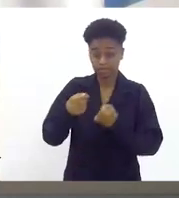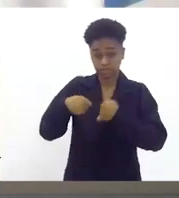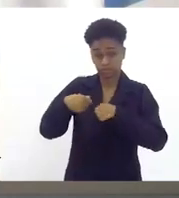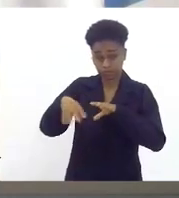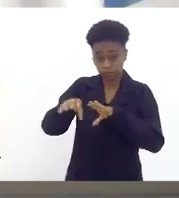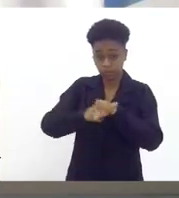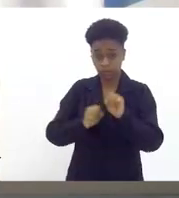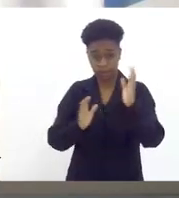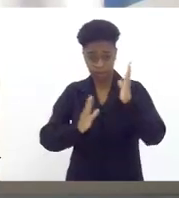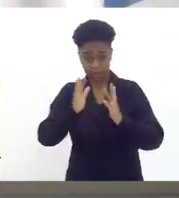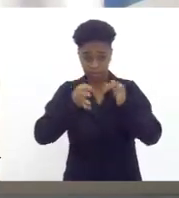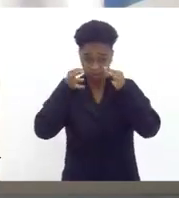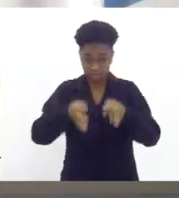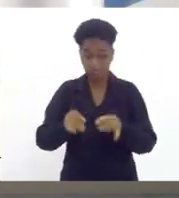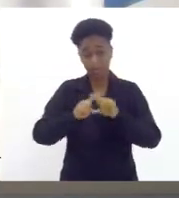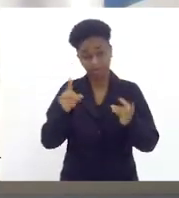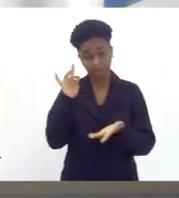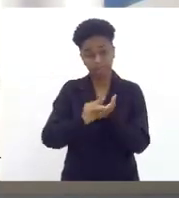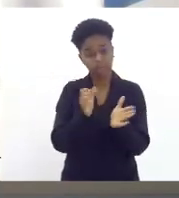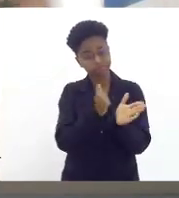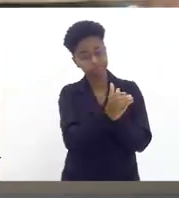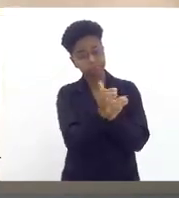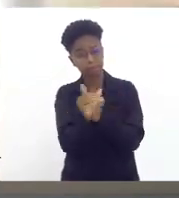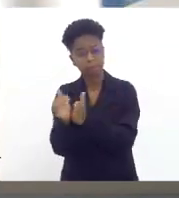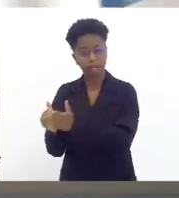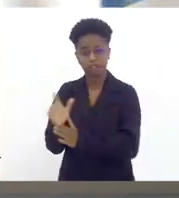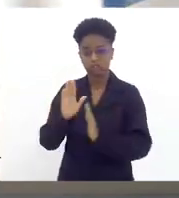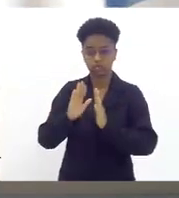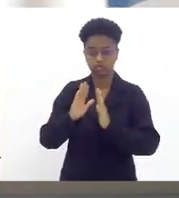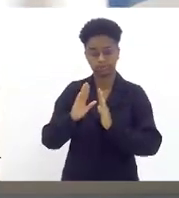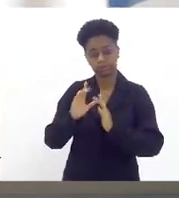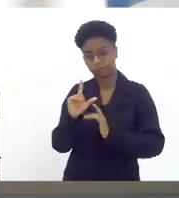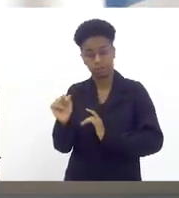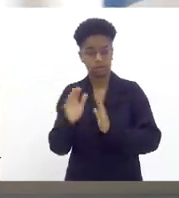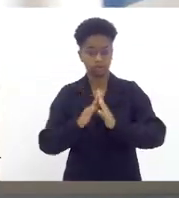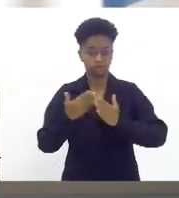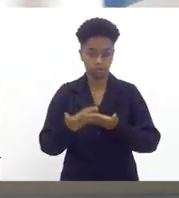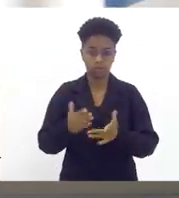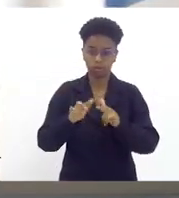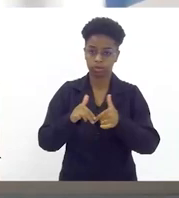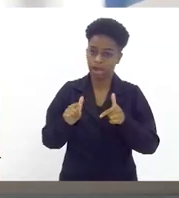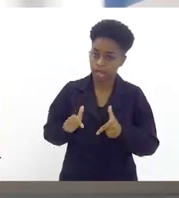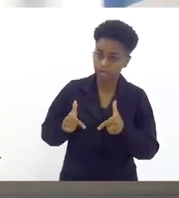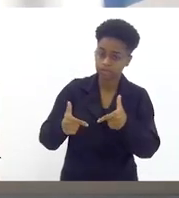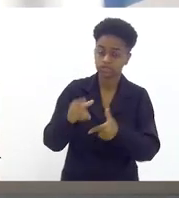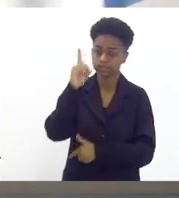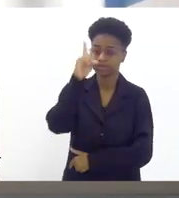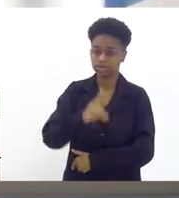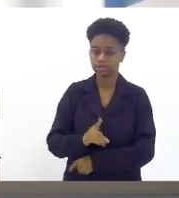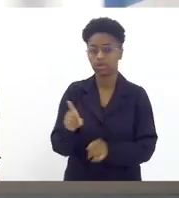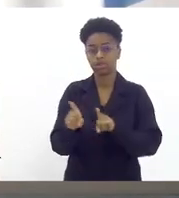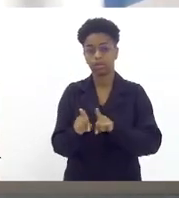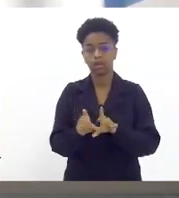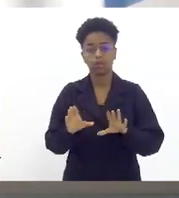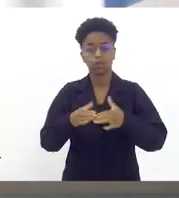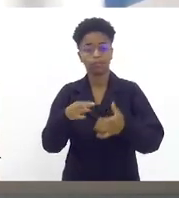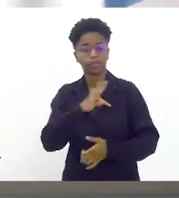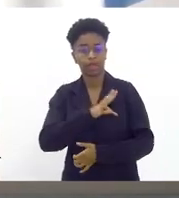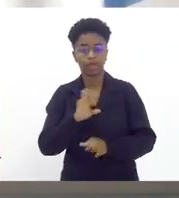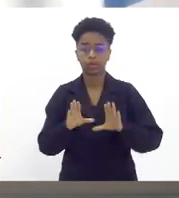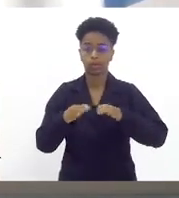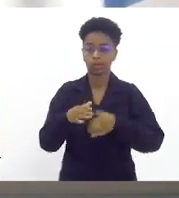no período regular são expulsas, são evadidas da escola através da atuação da direção, do corpo técnico, do